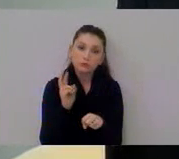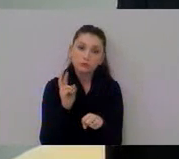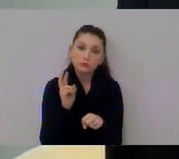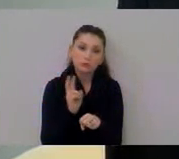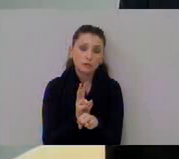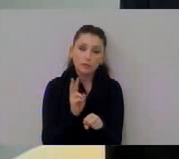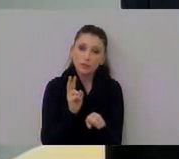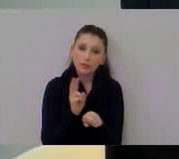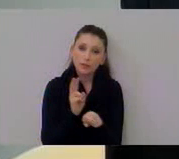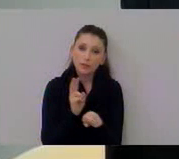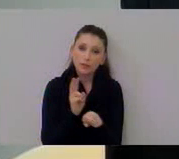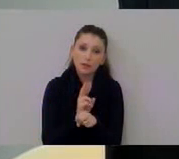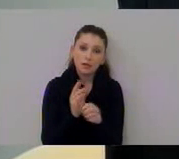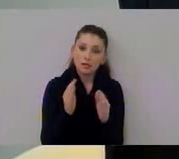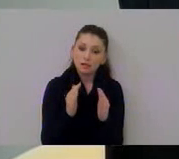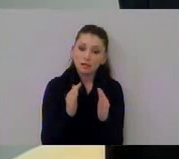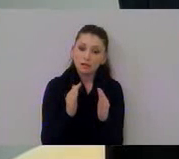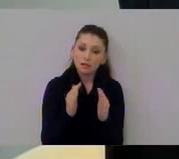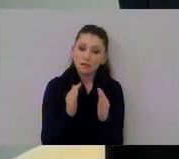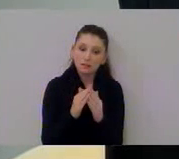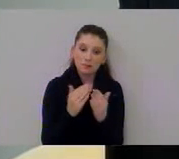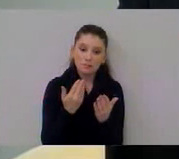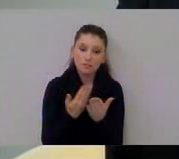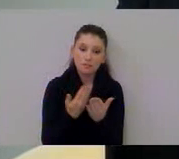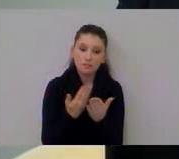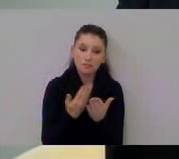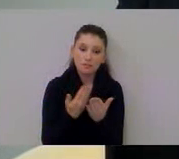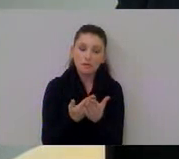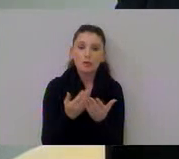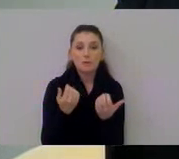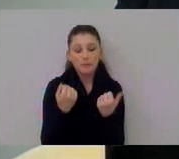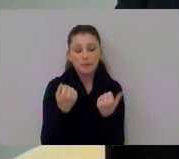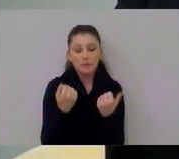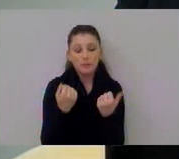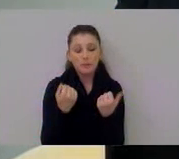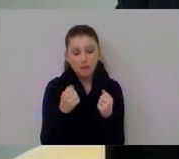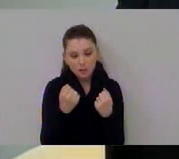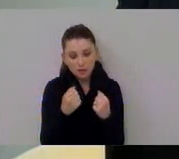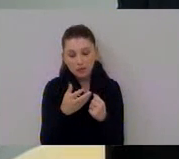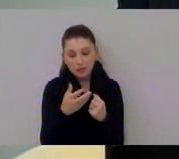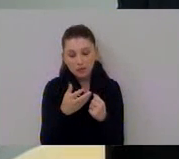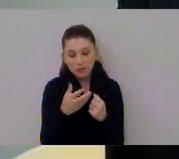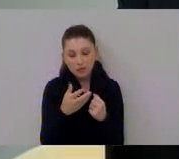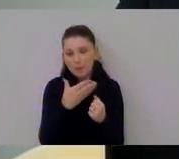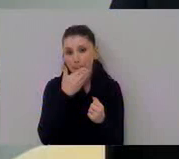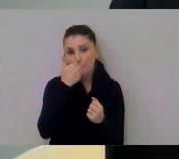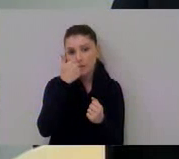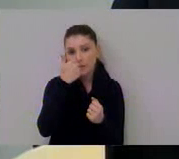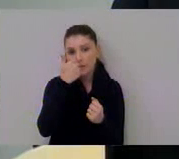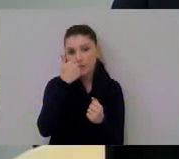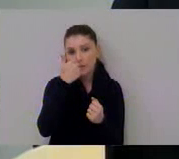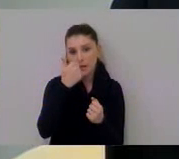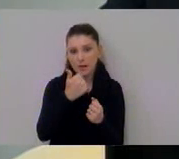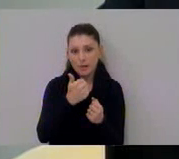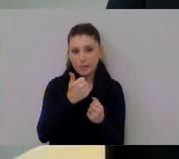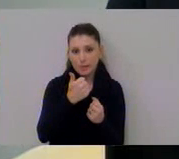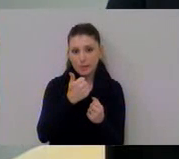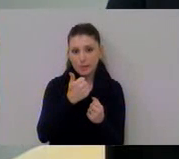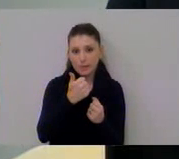várias melhorias a ser feitas, com certeza vai ser, quem sabe,